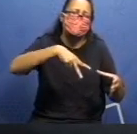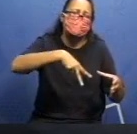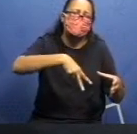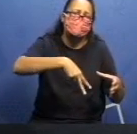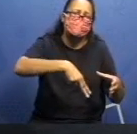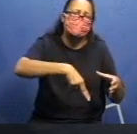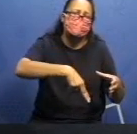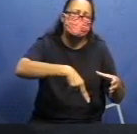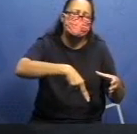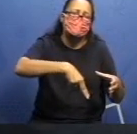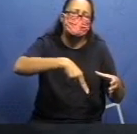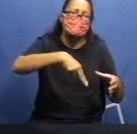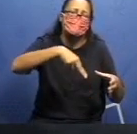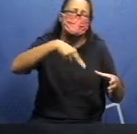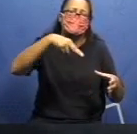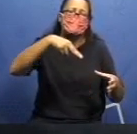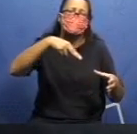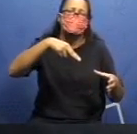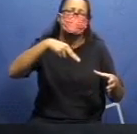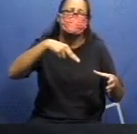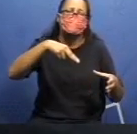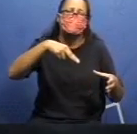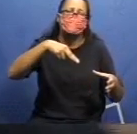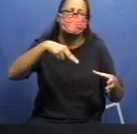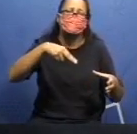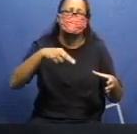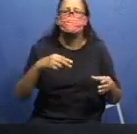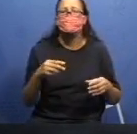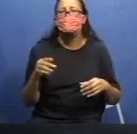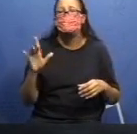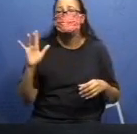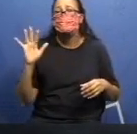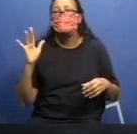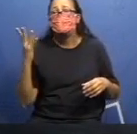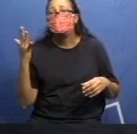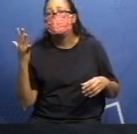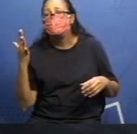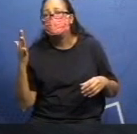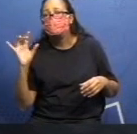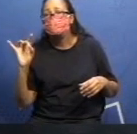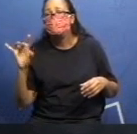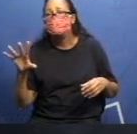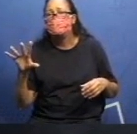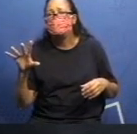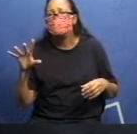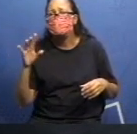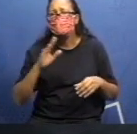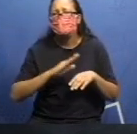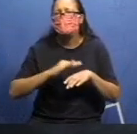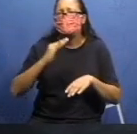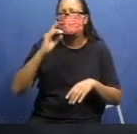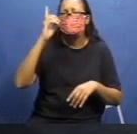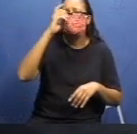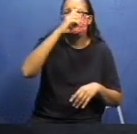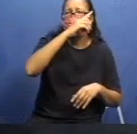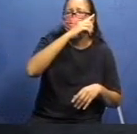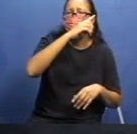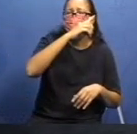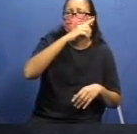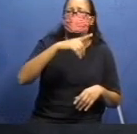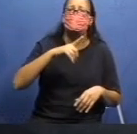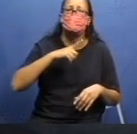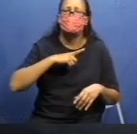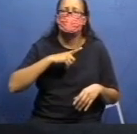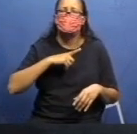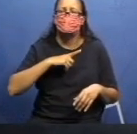Eu posso tentar também colocar os dois lápis em uma mão só, que é um pouquinho mais difícil. E tento pegar como se fosse aqueles